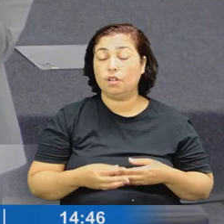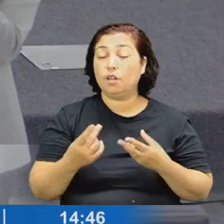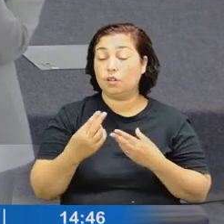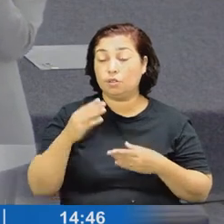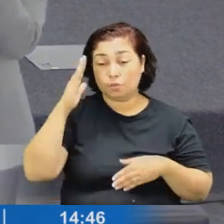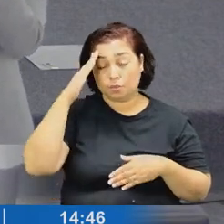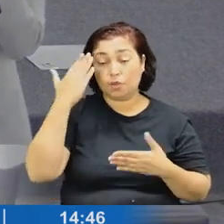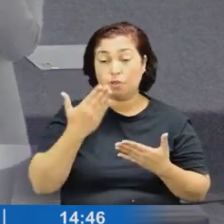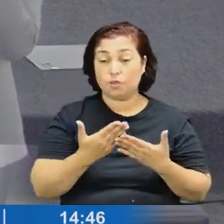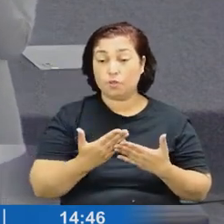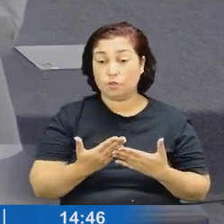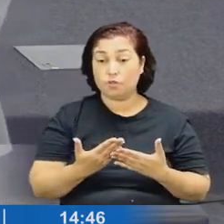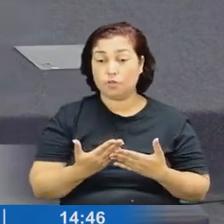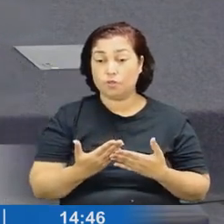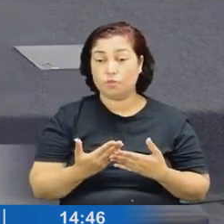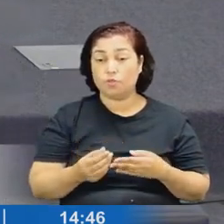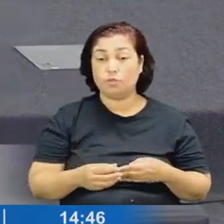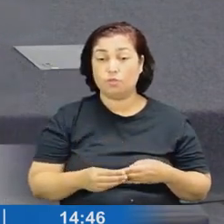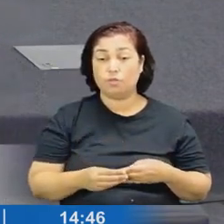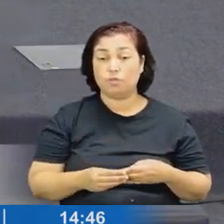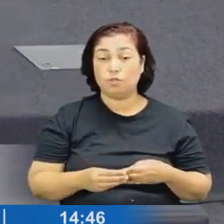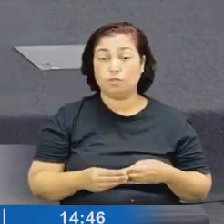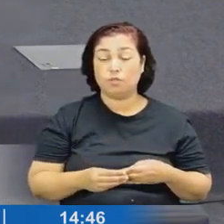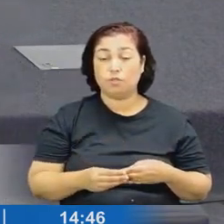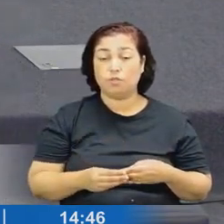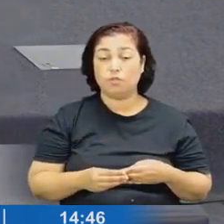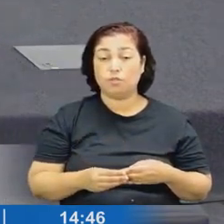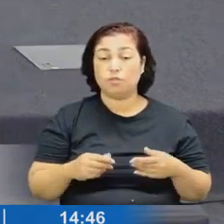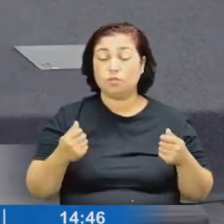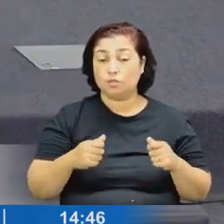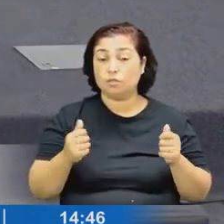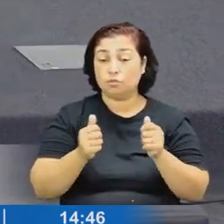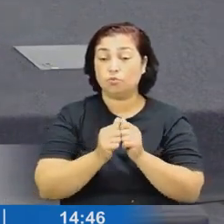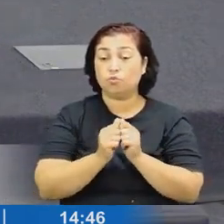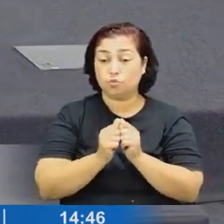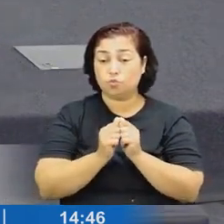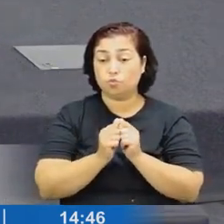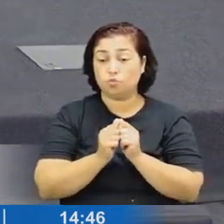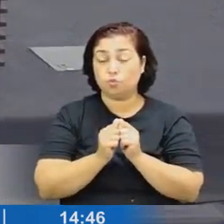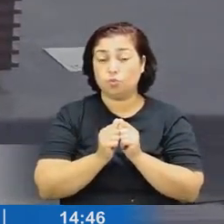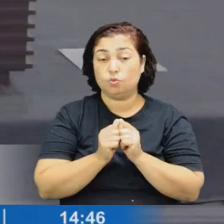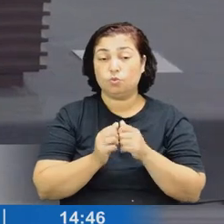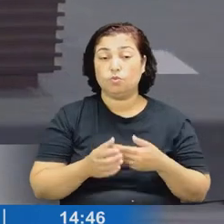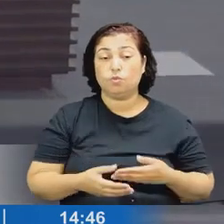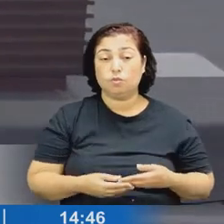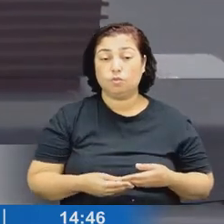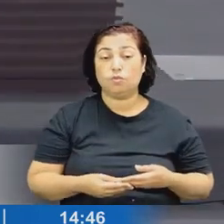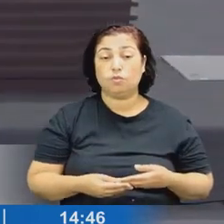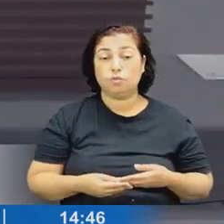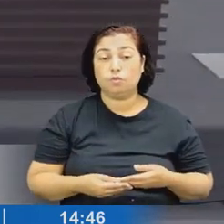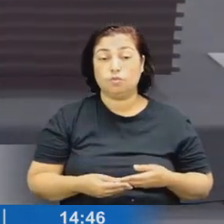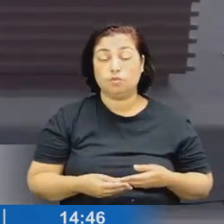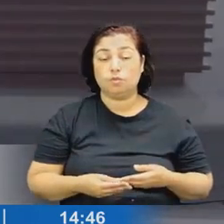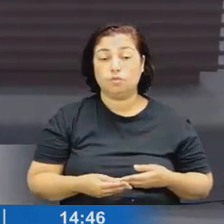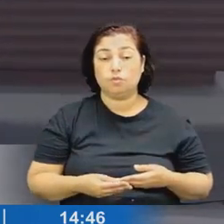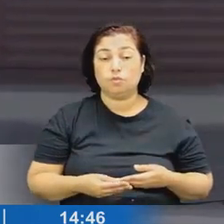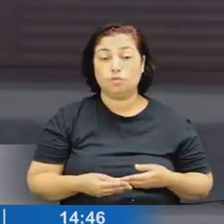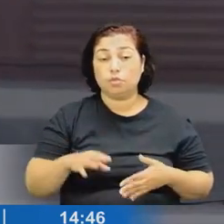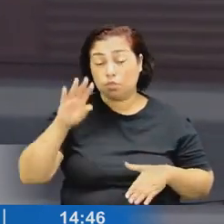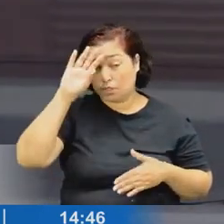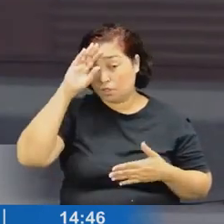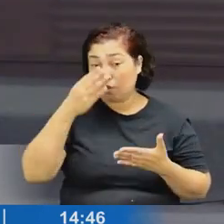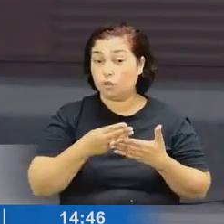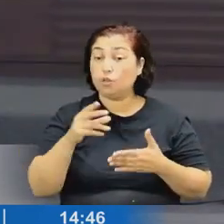que tinha que ser uma coisa que a gente tinha que militar junto é quando você não fazem nada né Eu acho